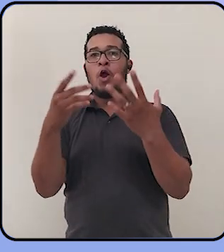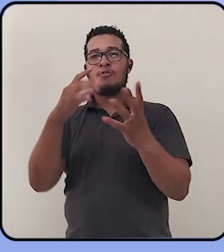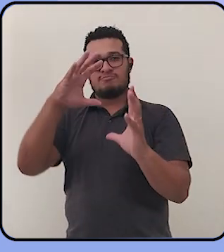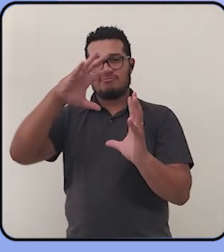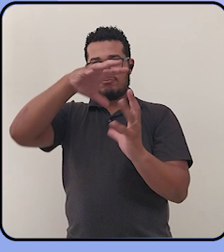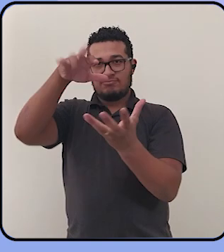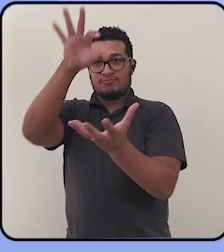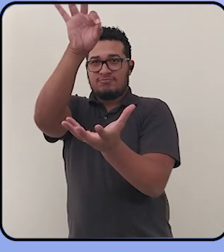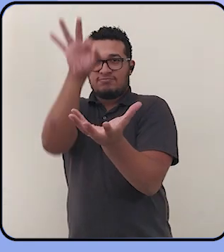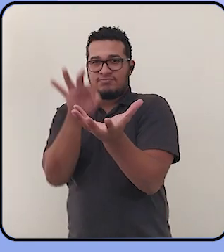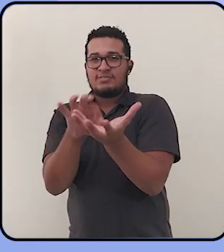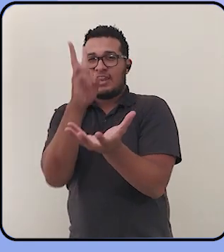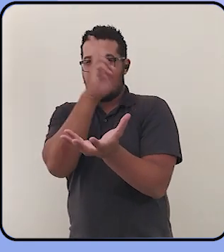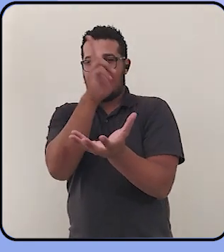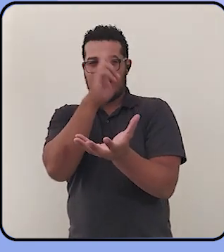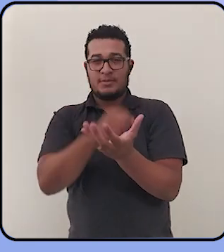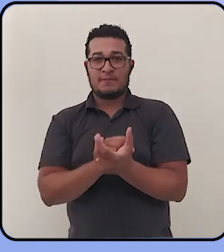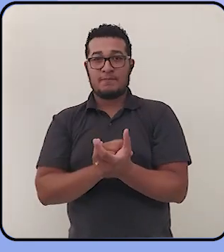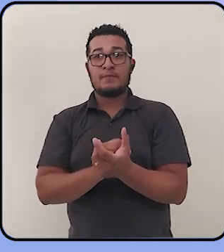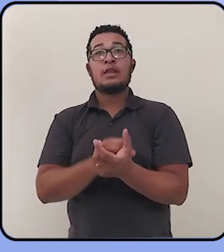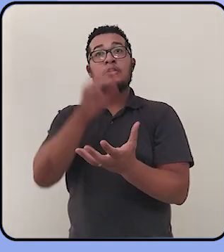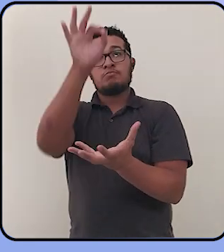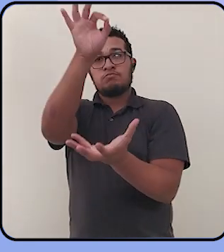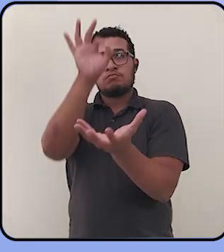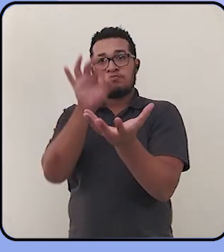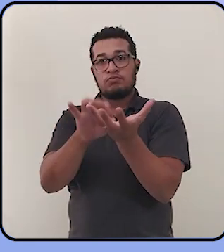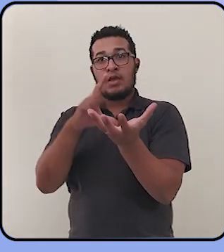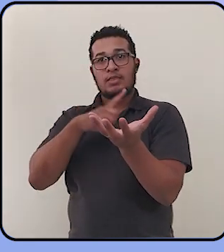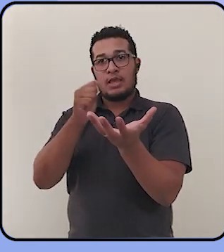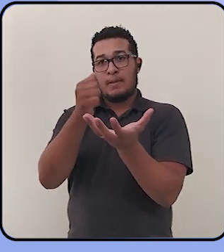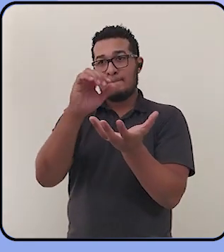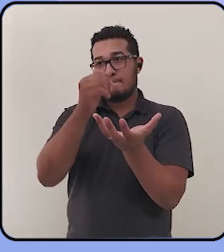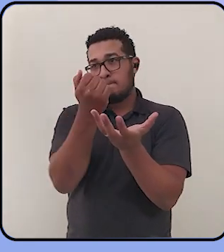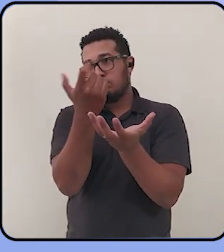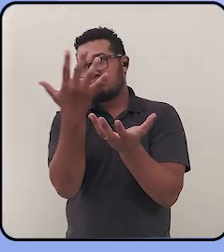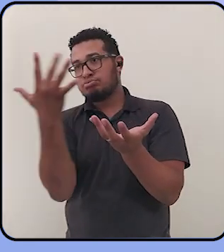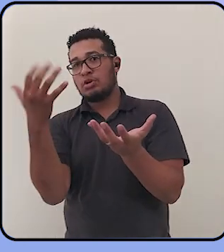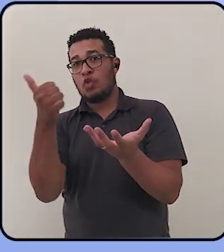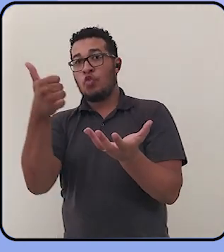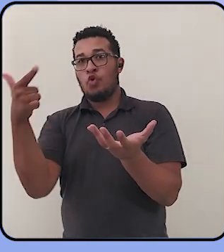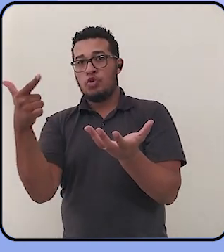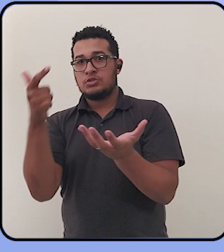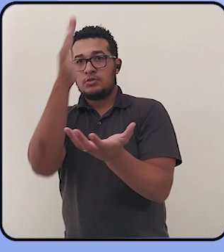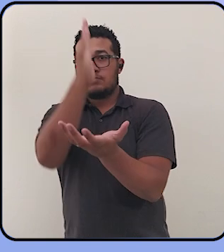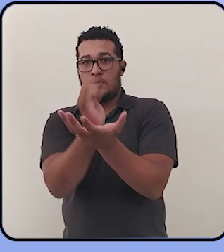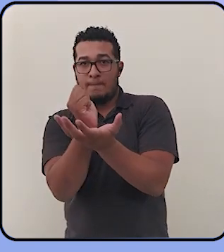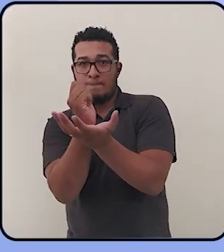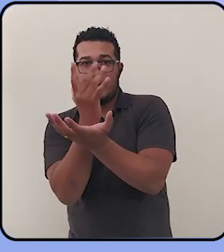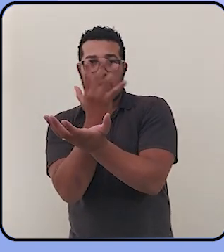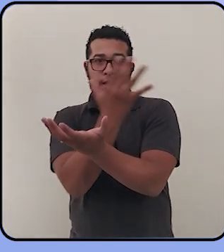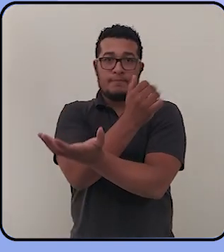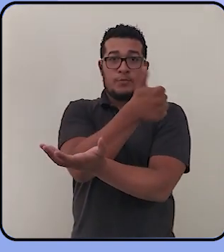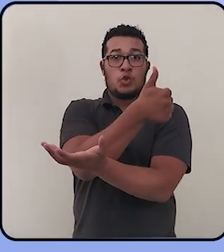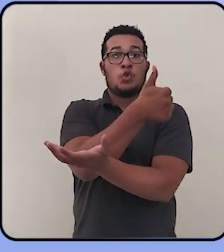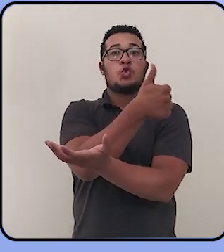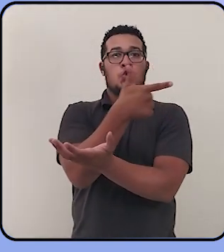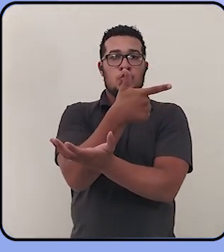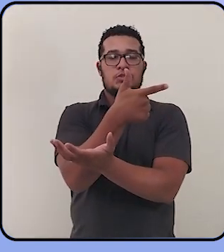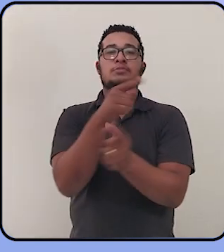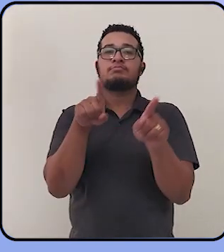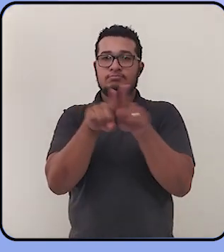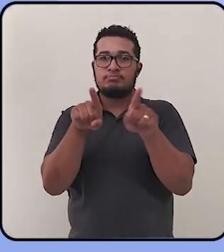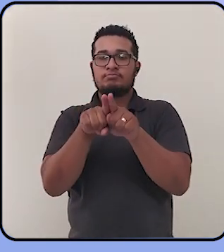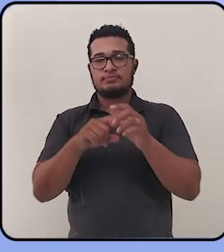referência. Nós temos 12 fusos a leste e 12 fusos